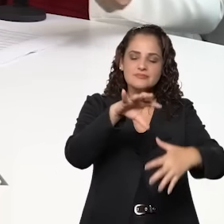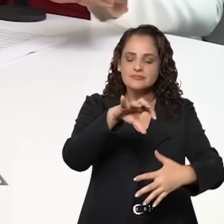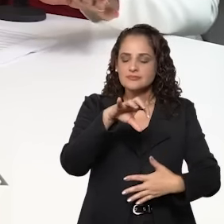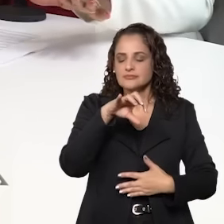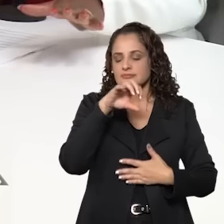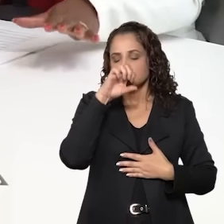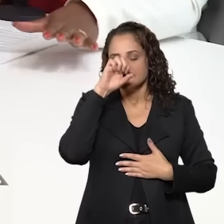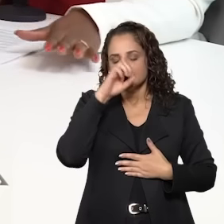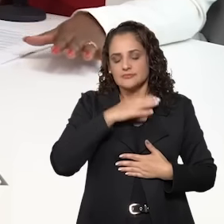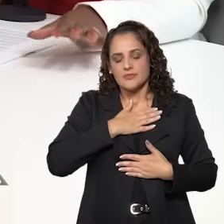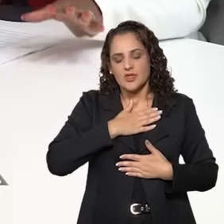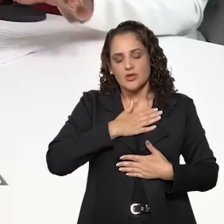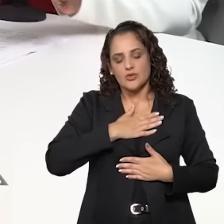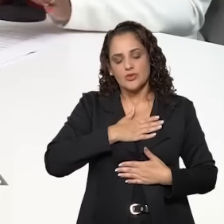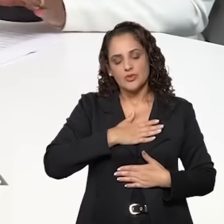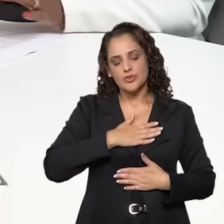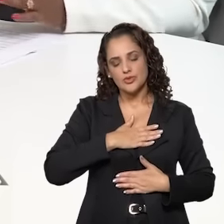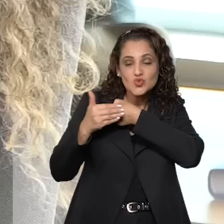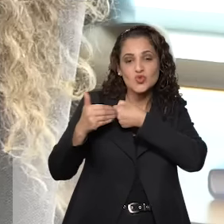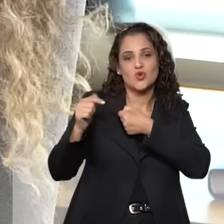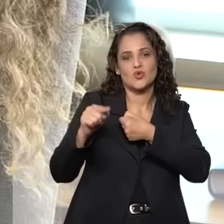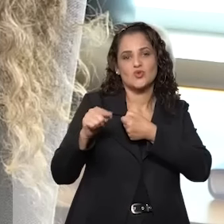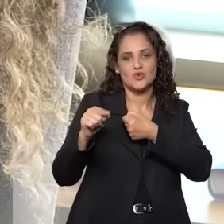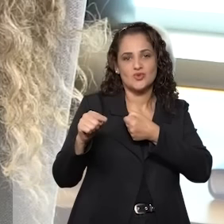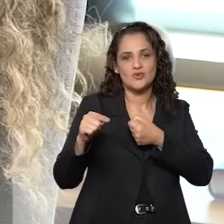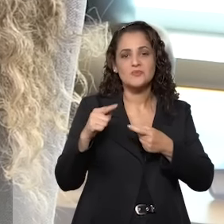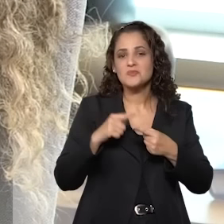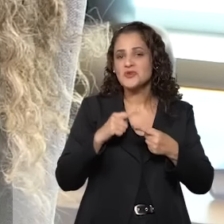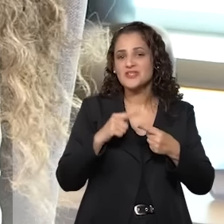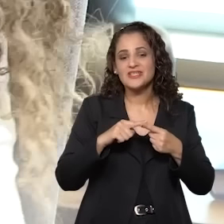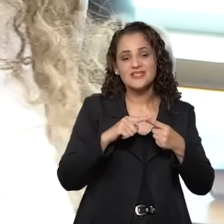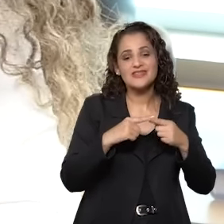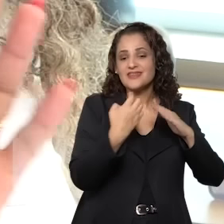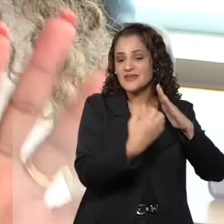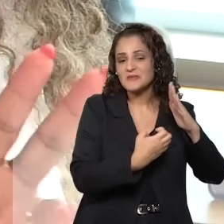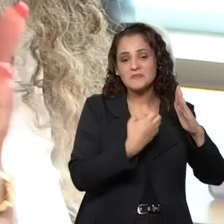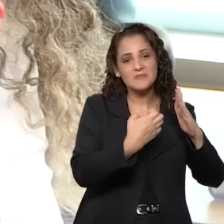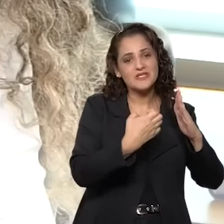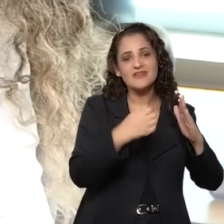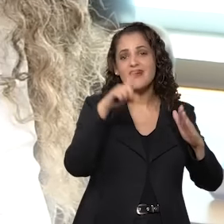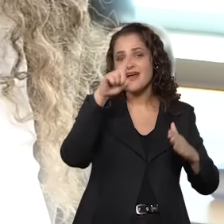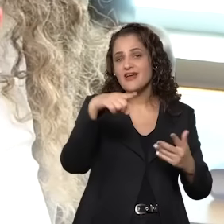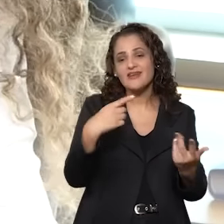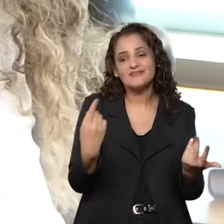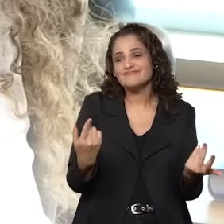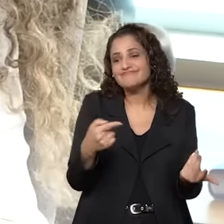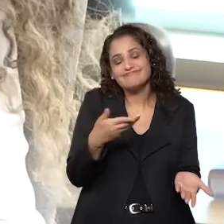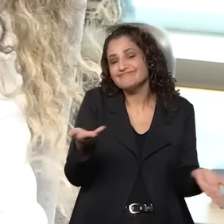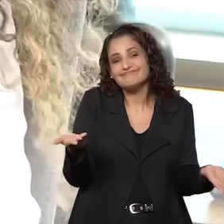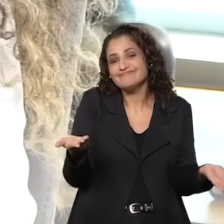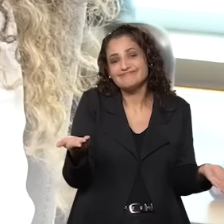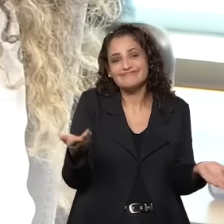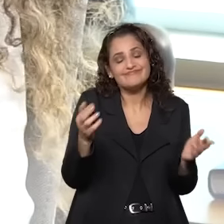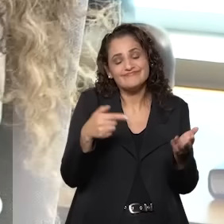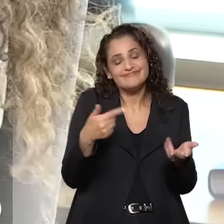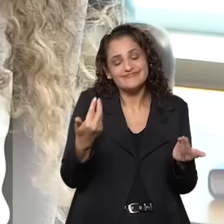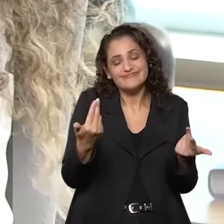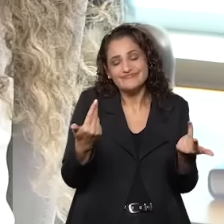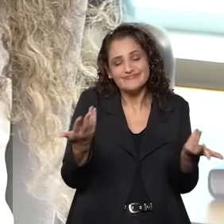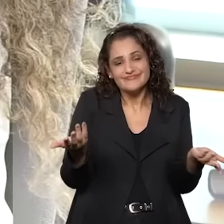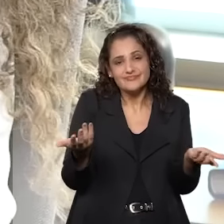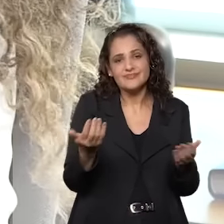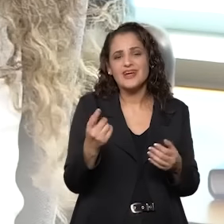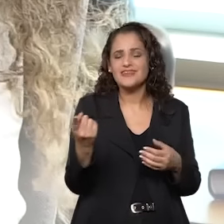V avaliar se é o caso de você fazer uma denúncia E aí eu me lembro que um dia ela pegou foi pra casa e aí no dia seguinte ela me ligou Ela falou assim